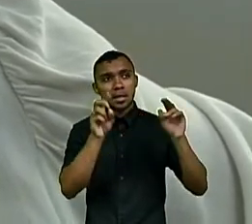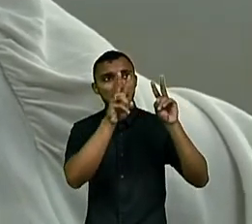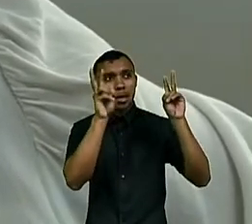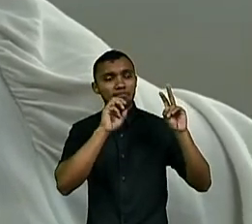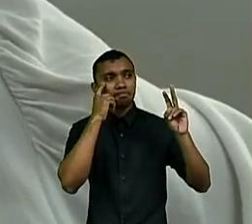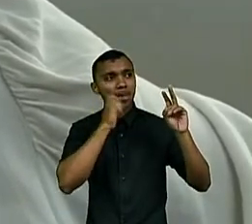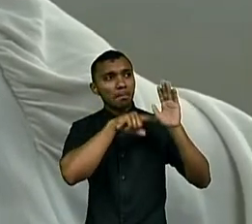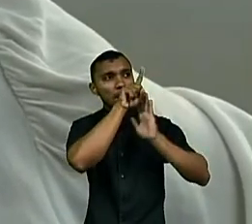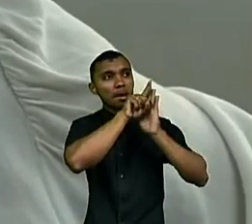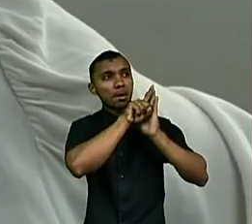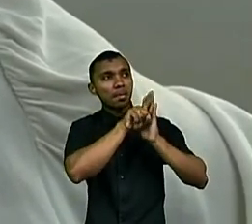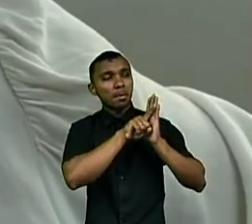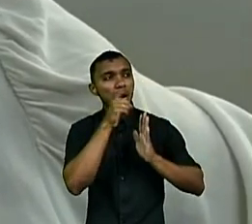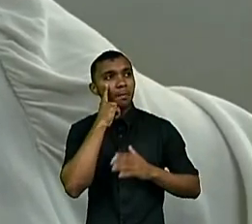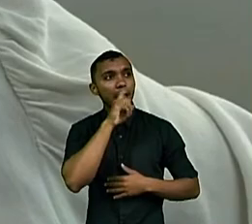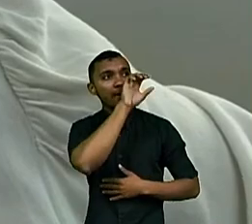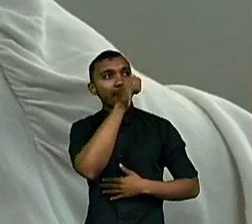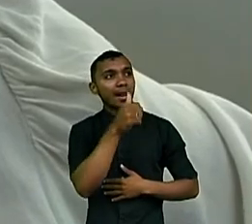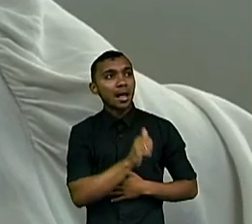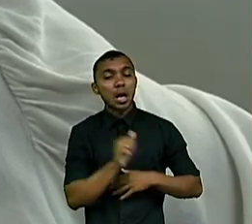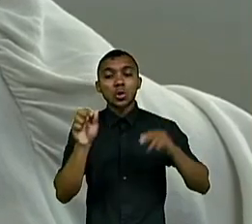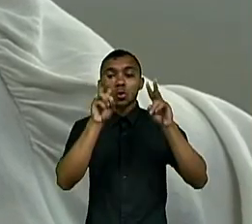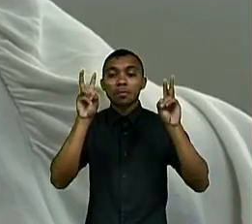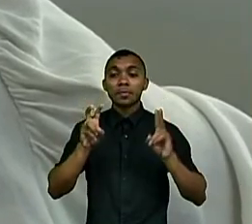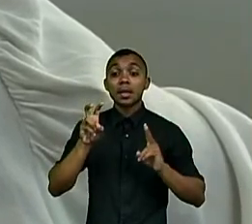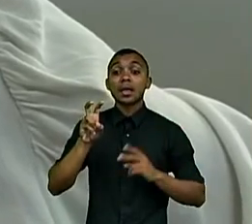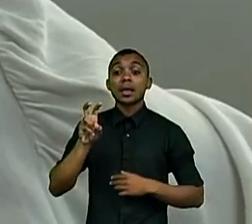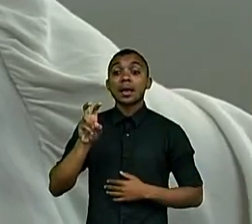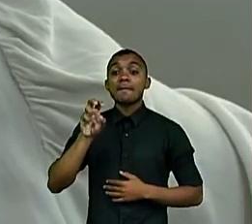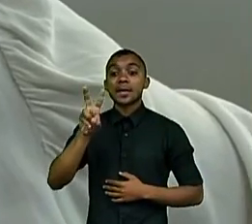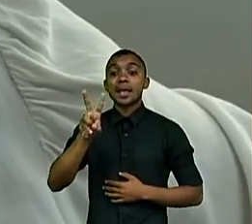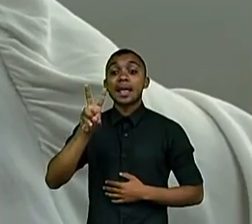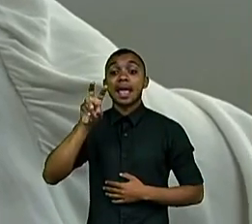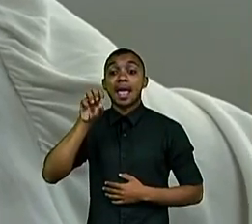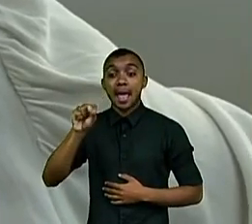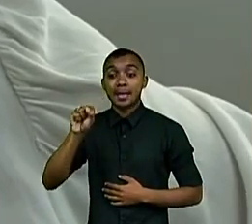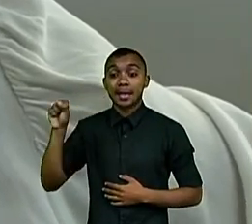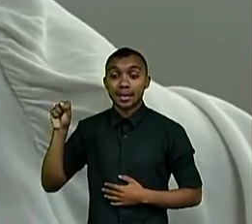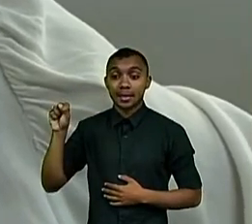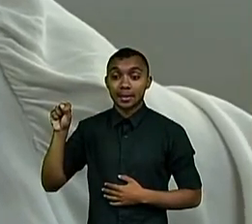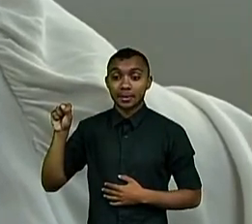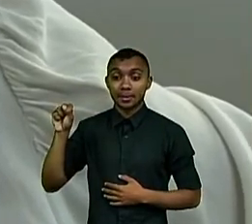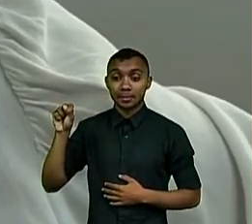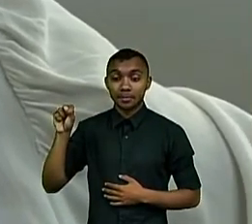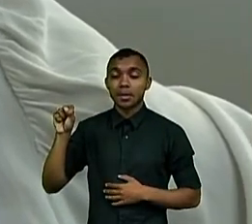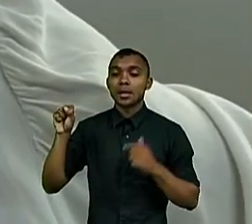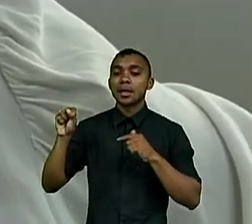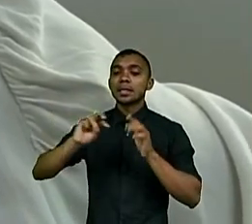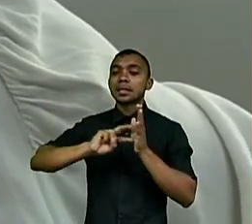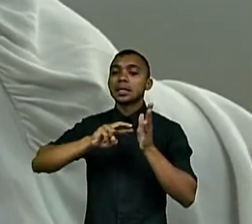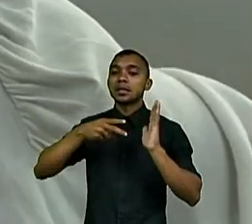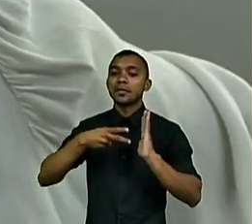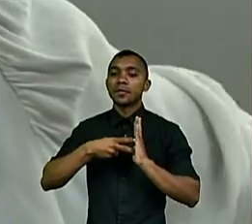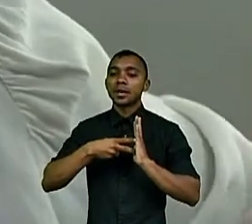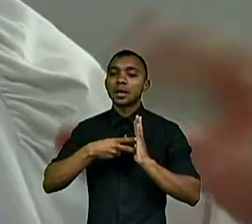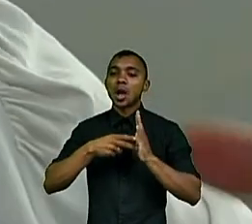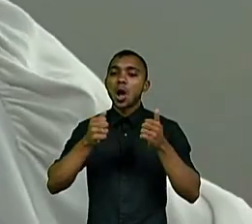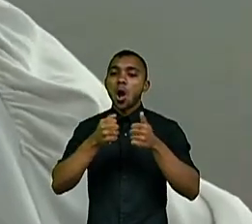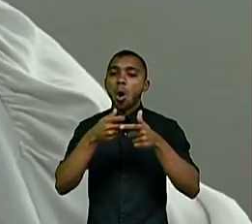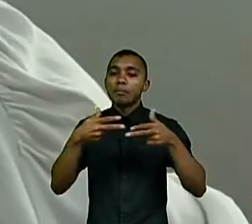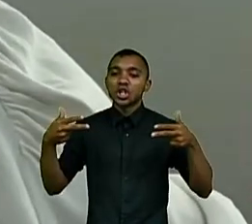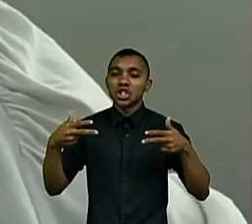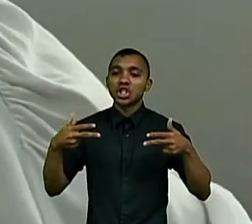sobre os DF que são os dispositivos eletrônicos para fumar que são